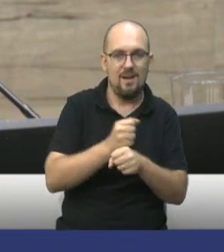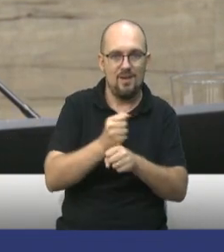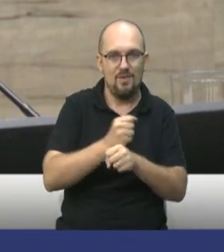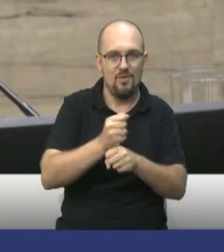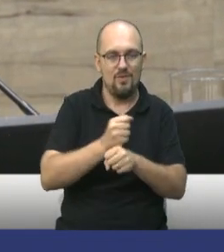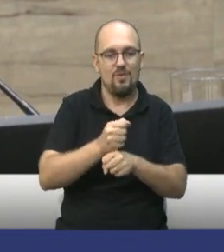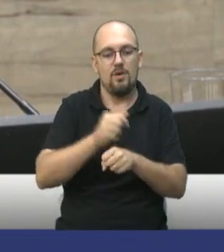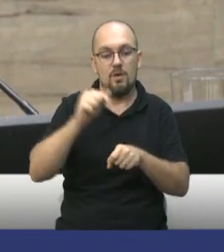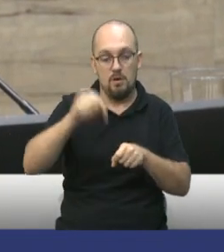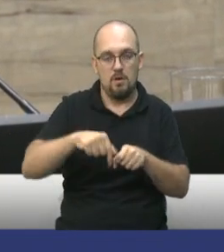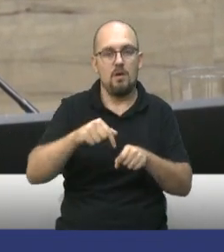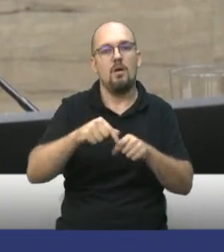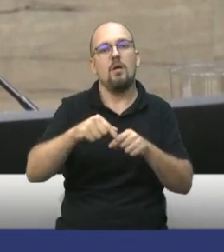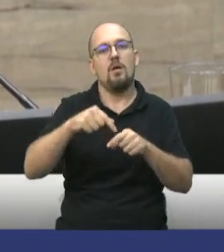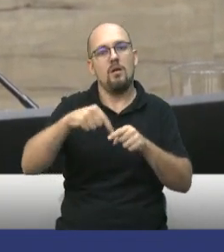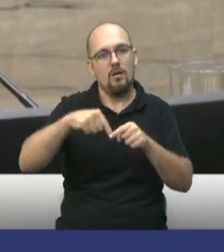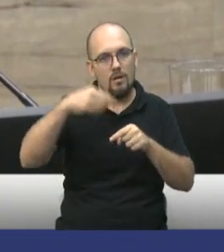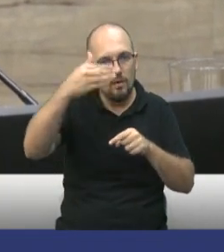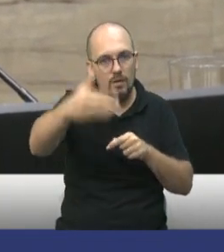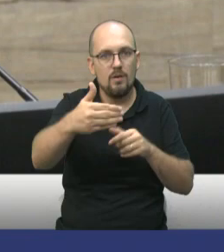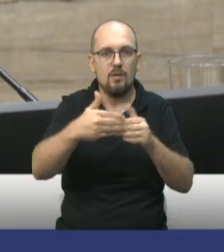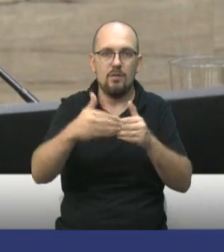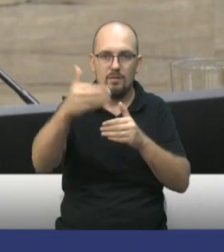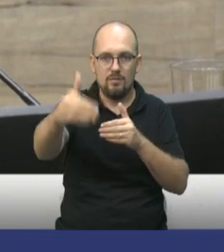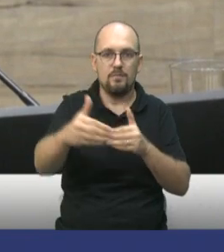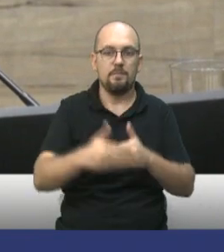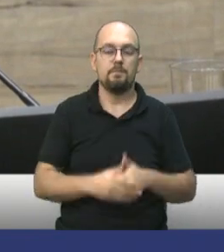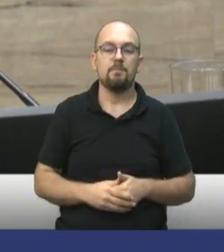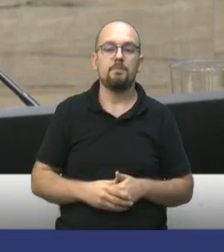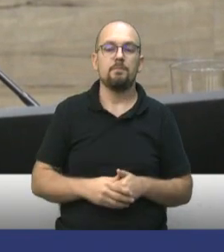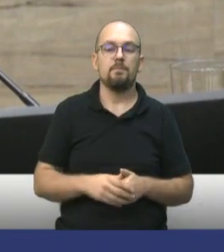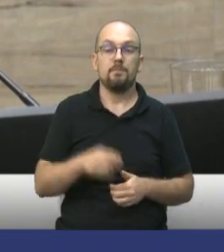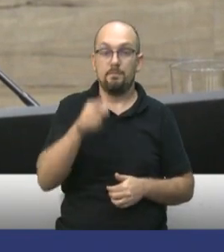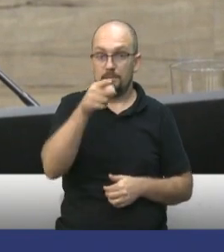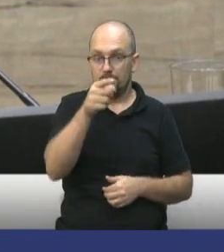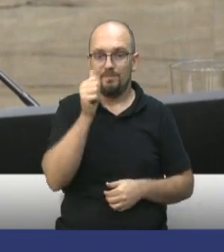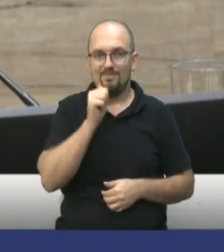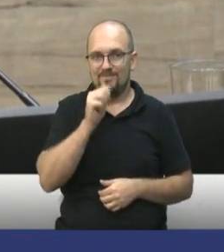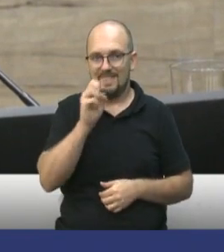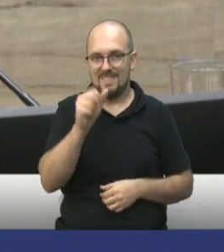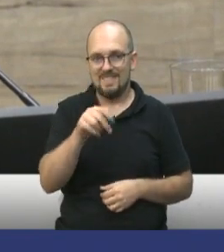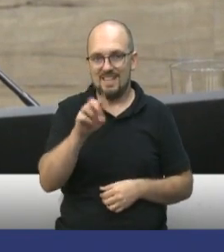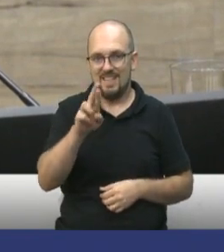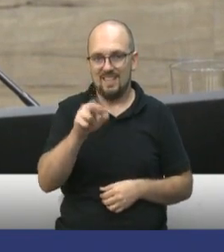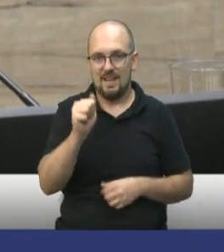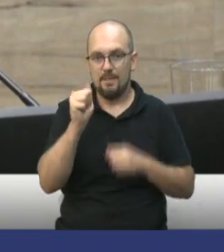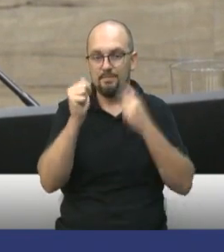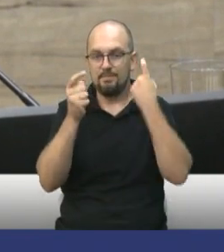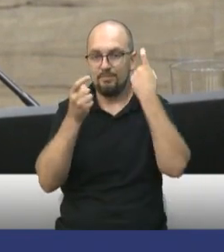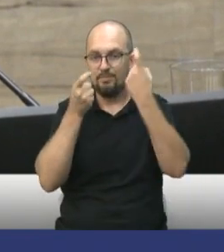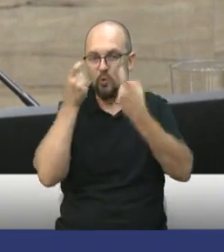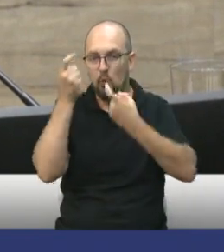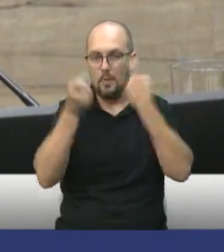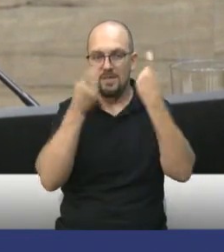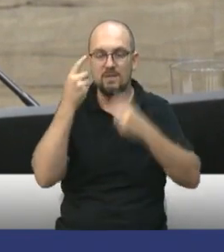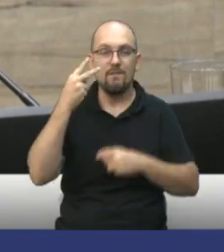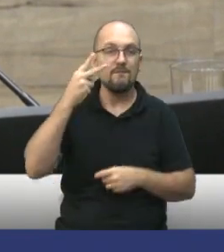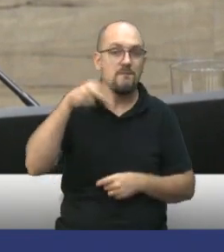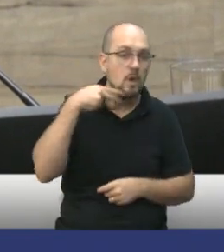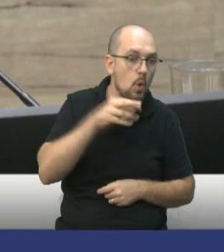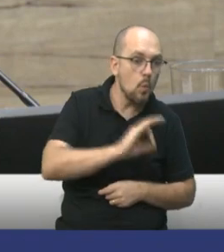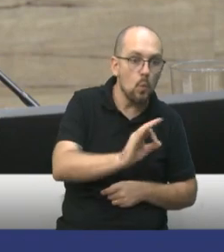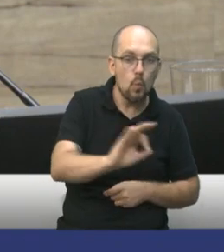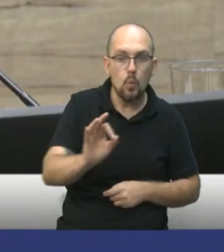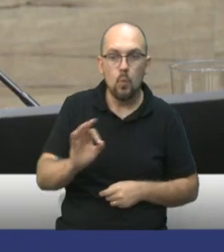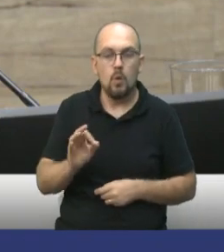consegue compor em questões em relação a isso. A preocupação da senhora de ter os vereadores é que eles